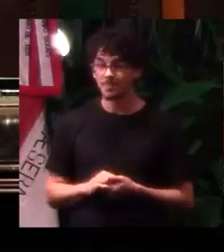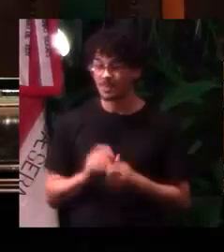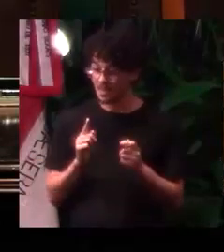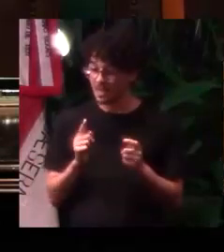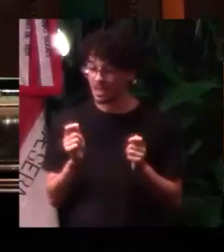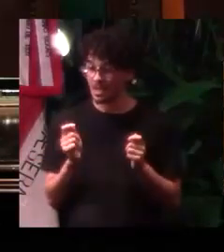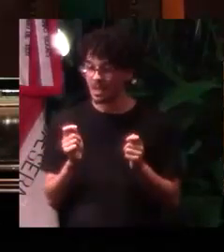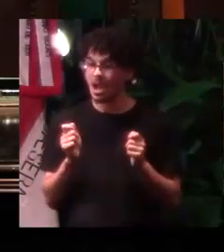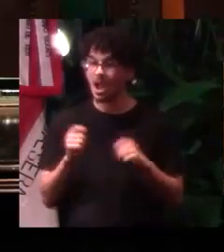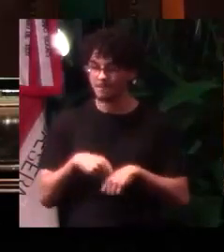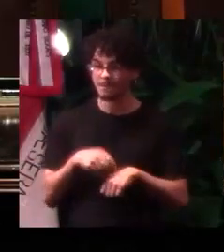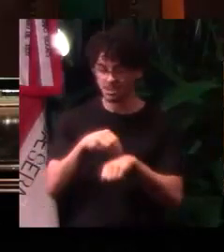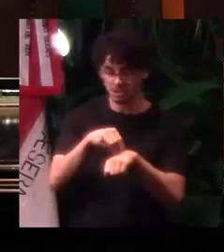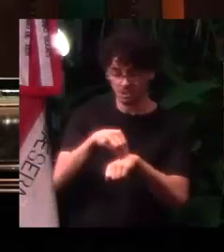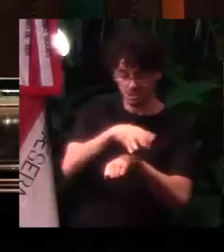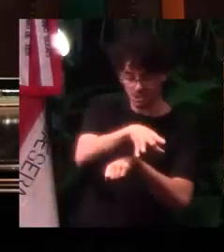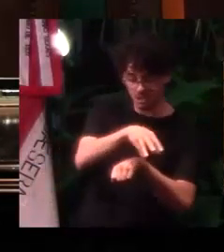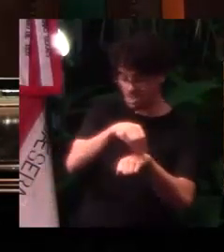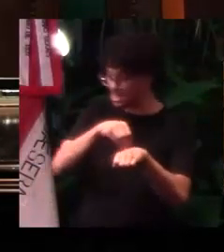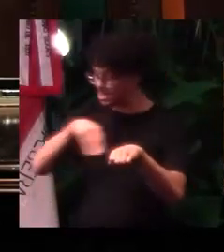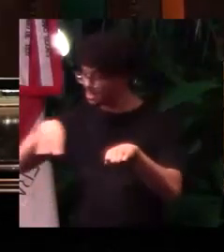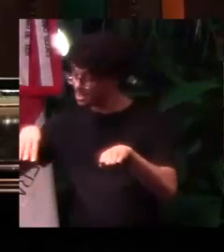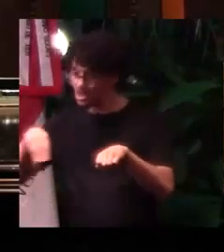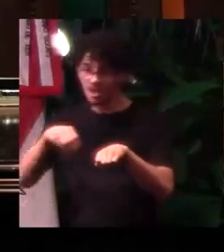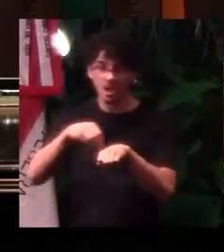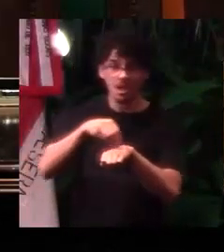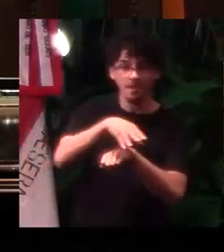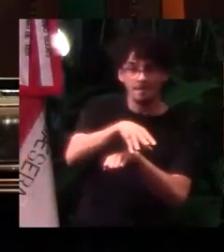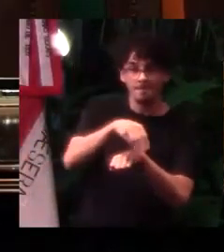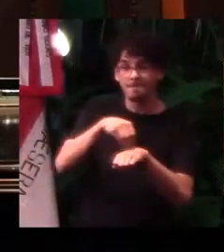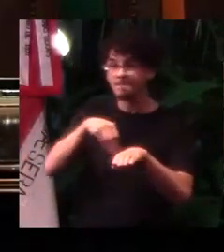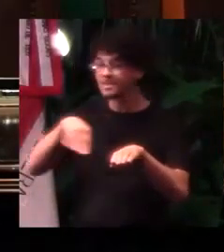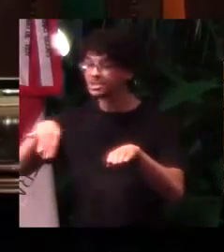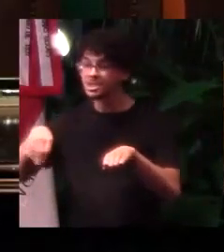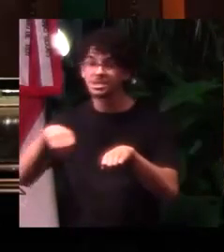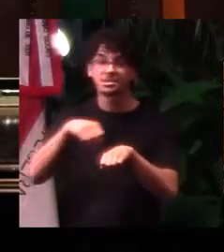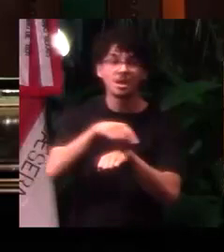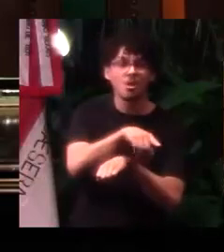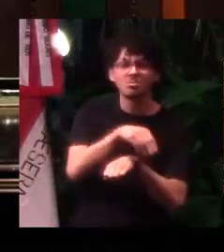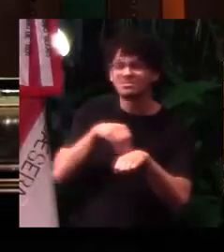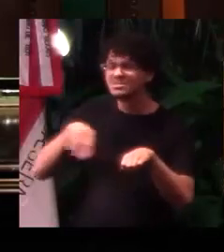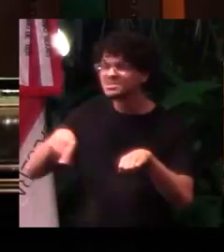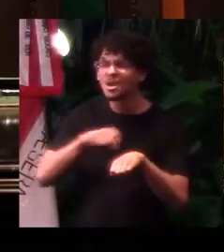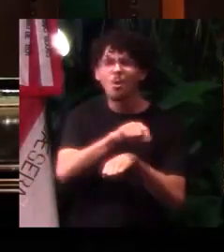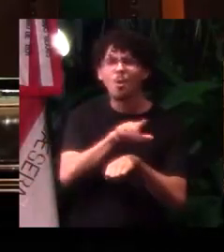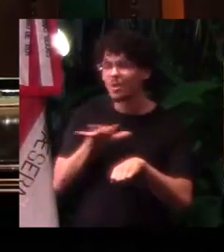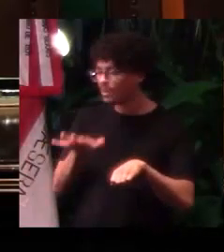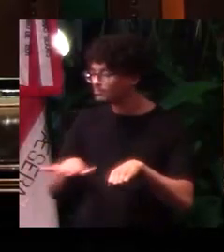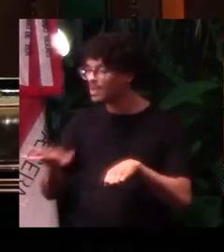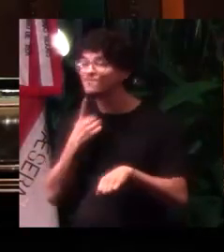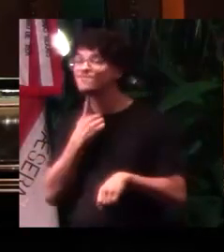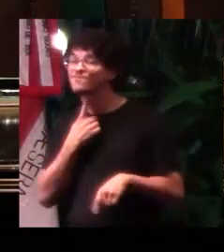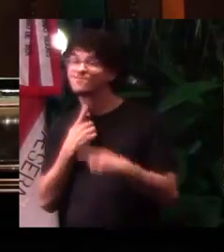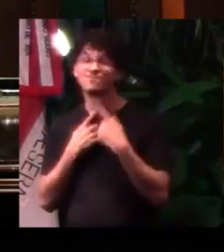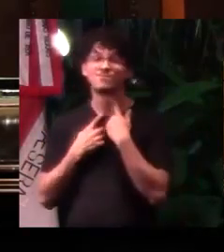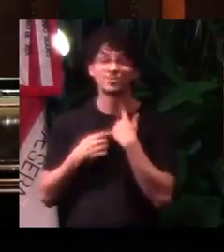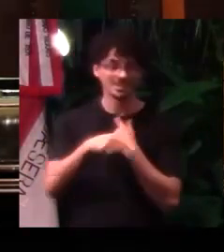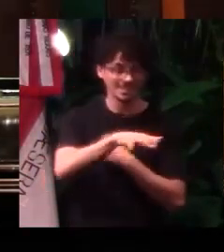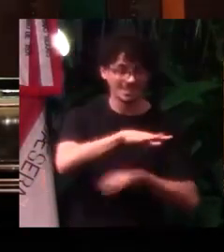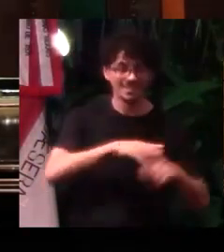faça a intermediação entre essas várias vontades individuais. Então,